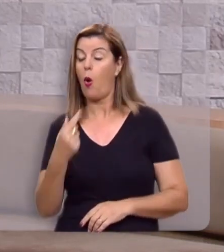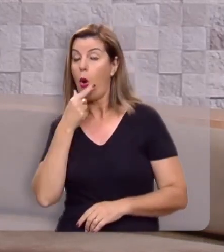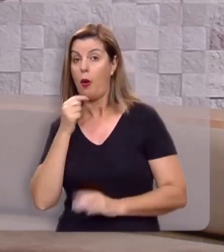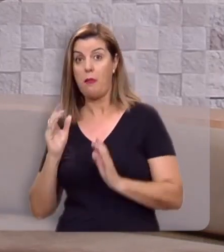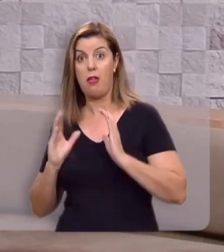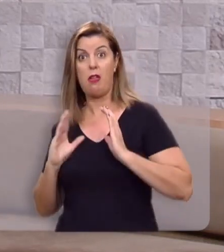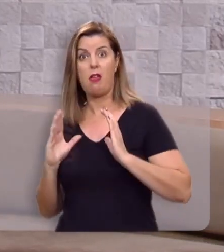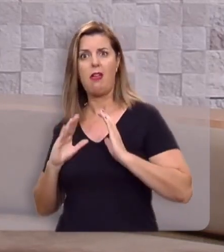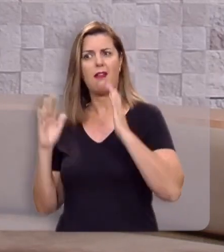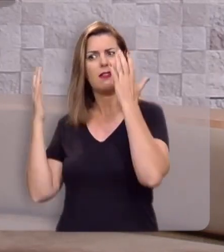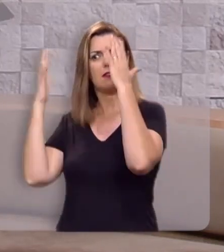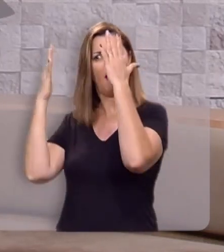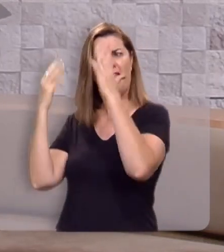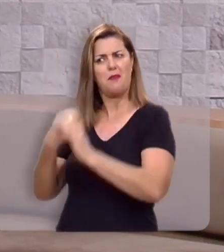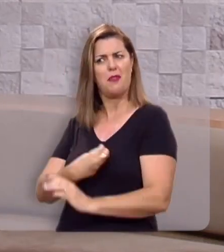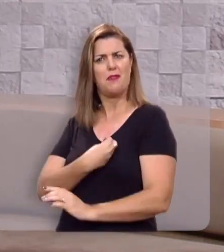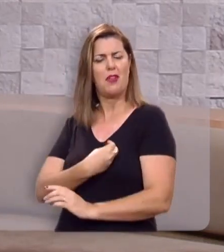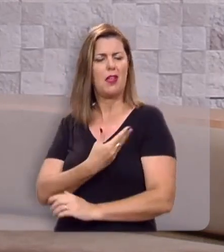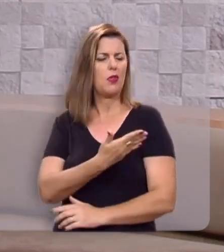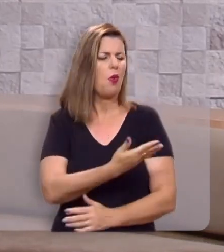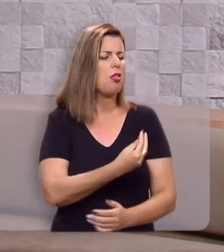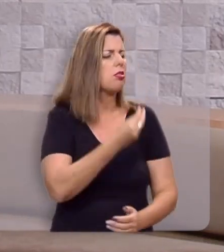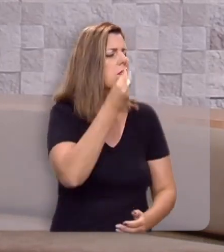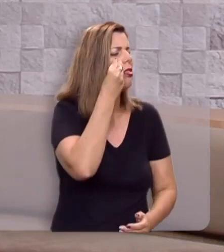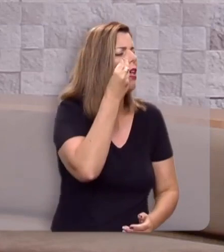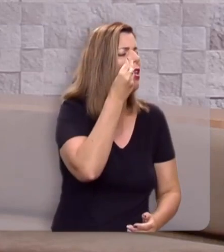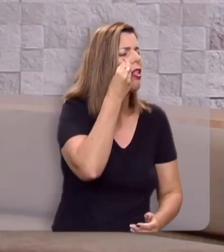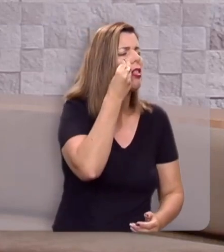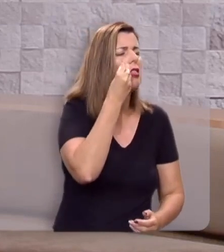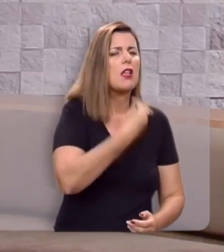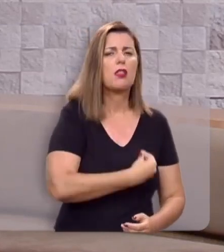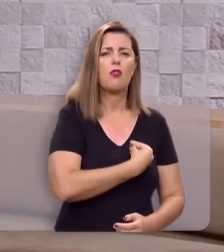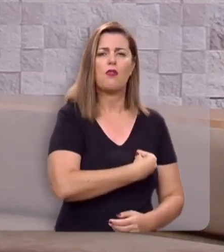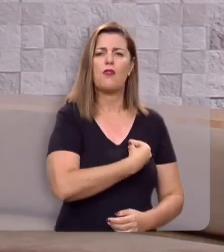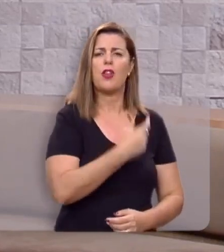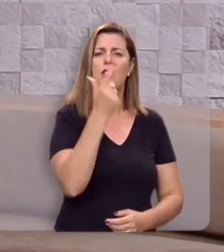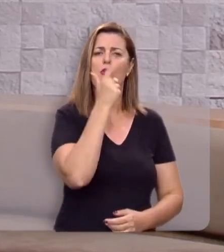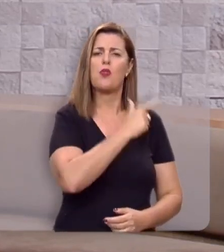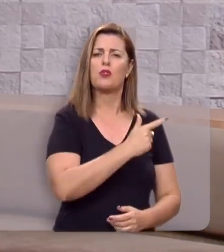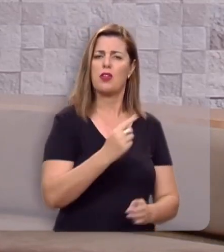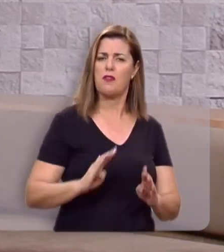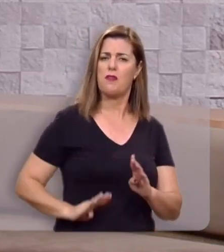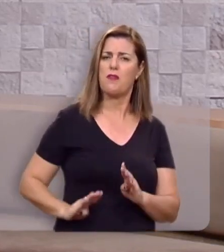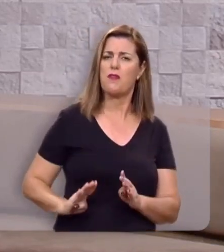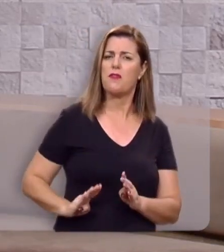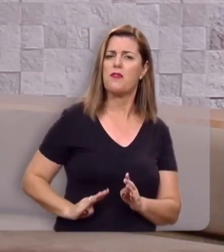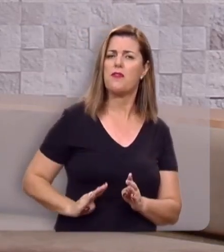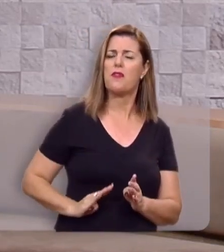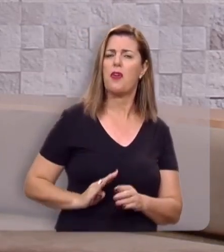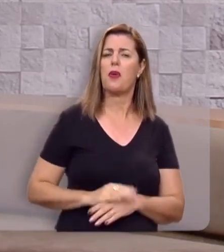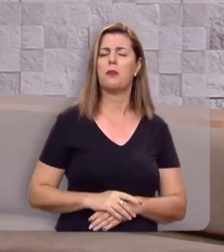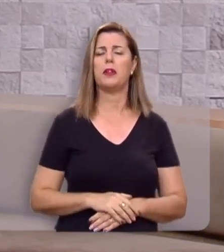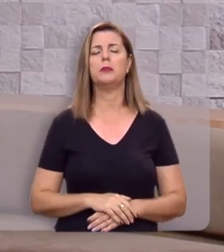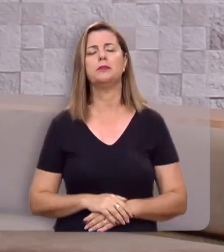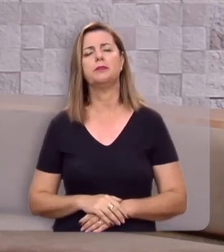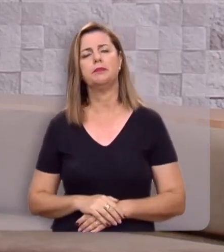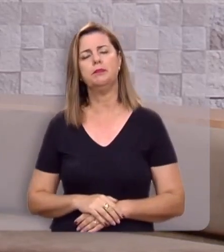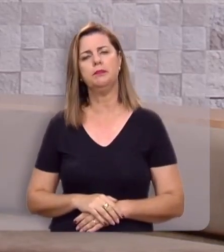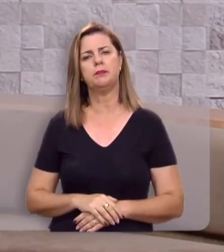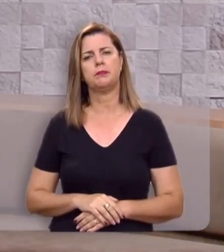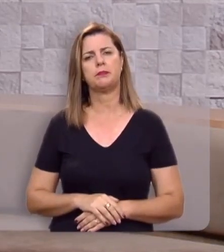Um está celebrando a vida, o outro está tentando sobreviver, com fome, fuzilando seu